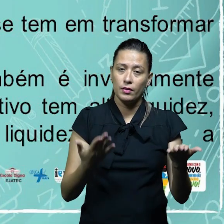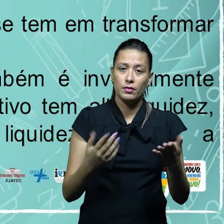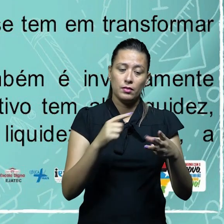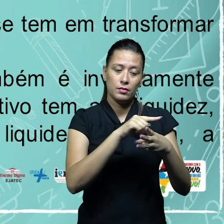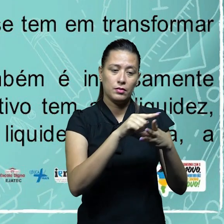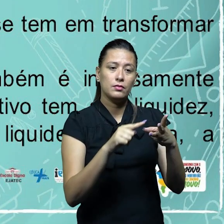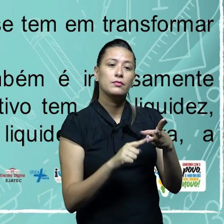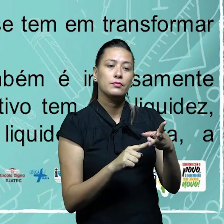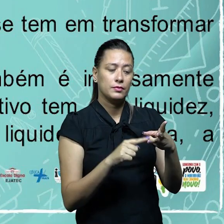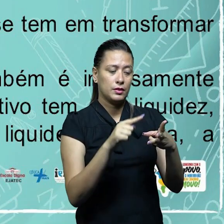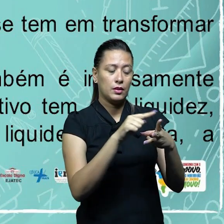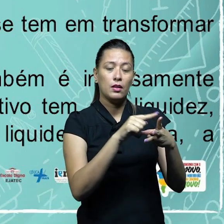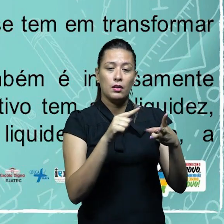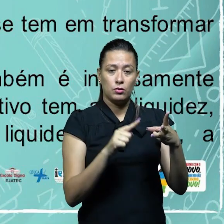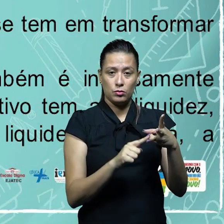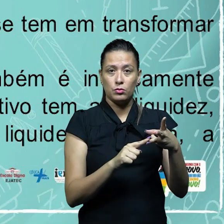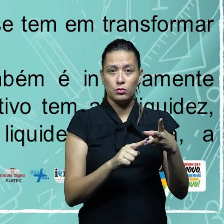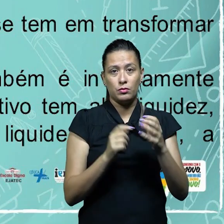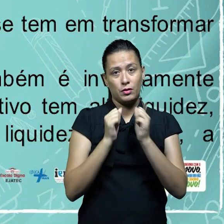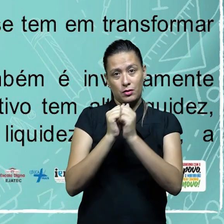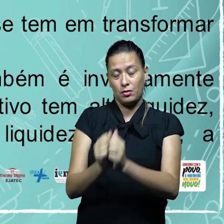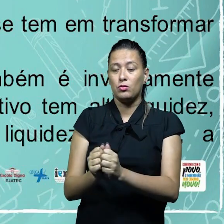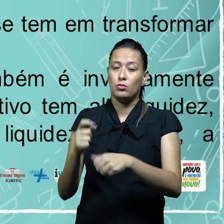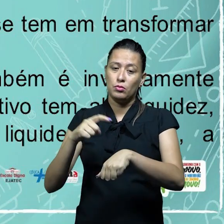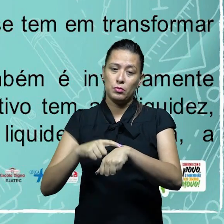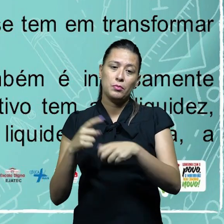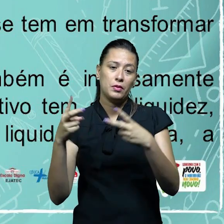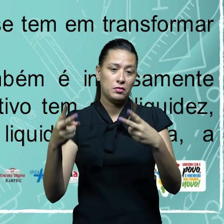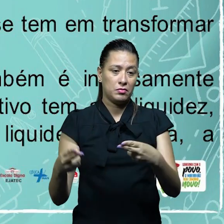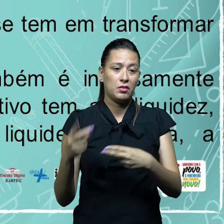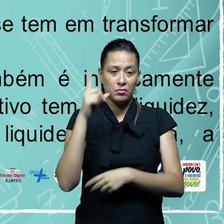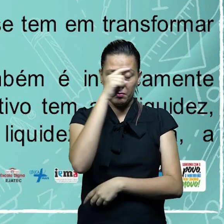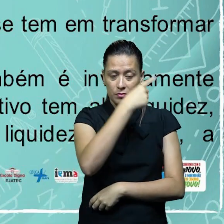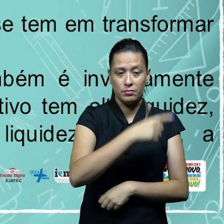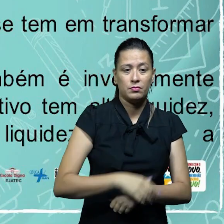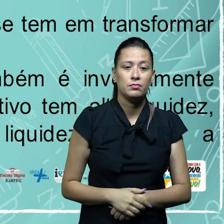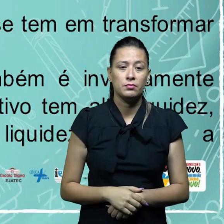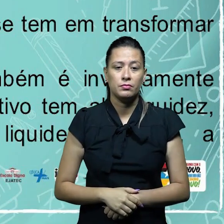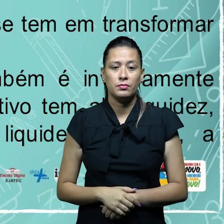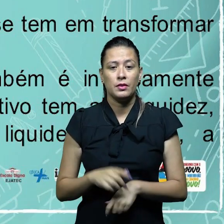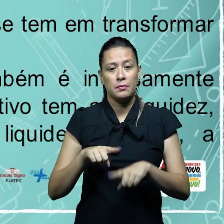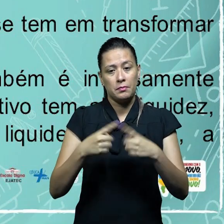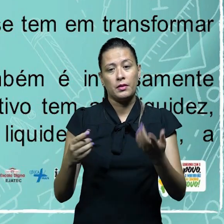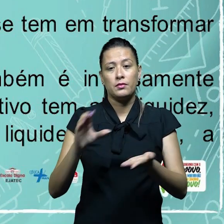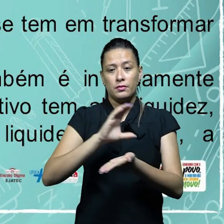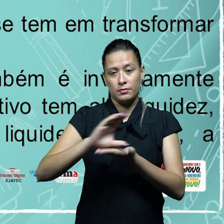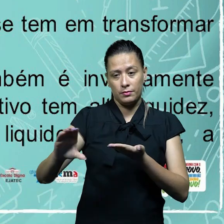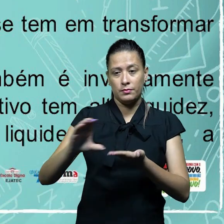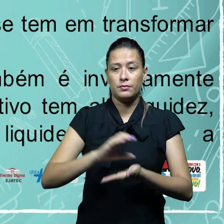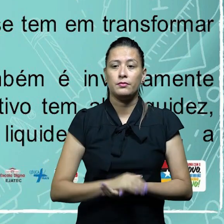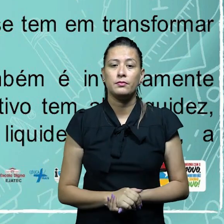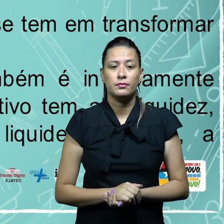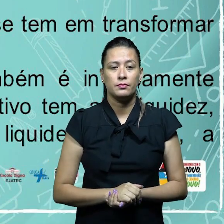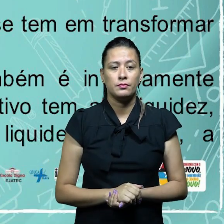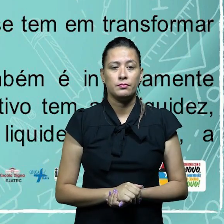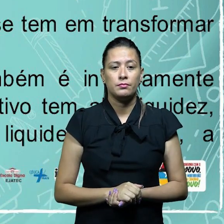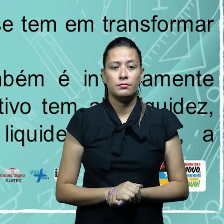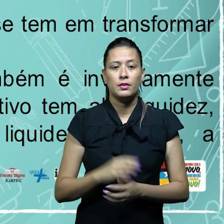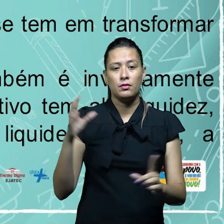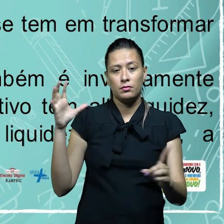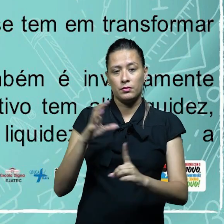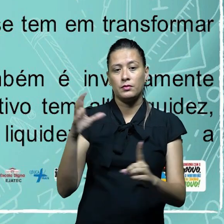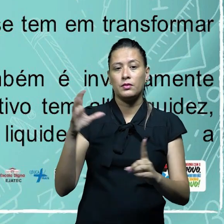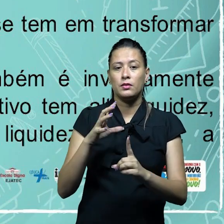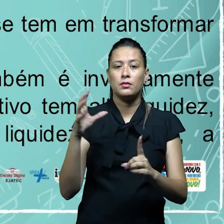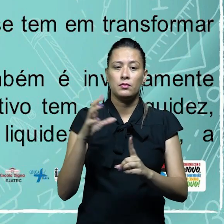são afetados por um terceiro elemento denominado liquidez. Ok? A liquidez nada mais é do que a facilidade que se